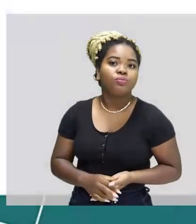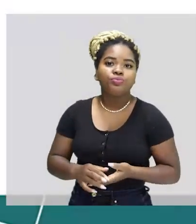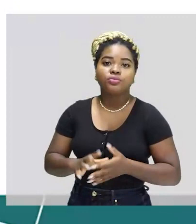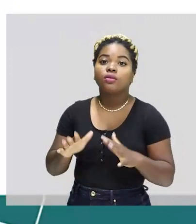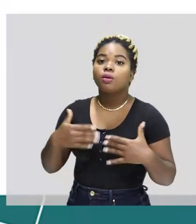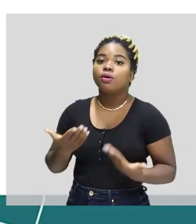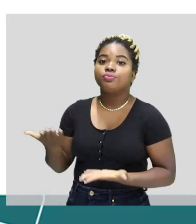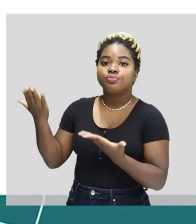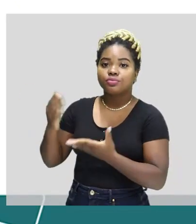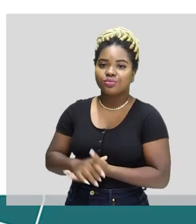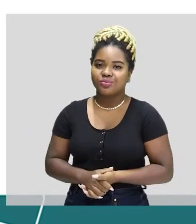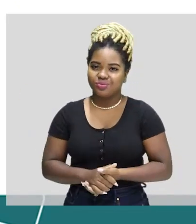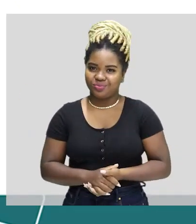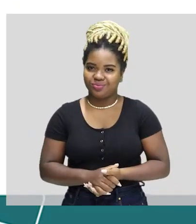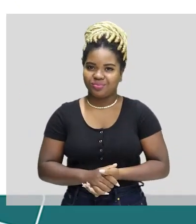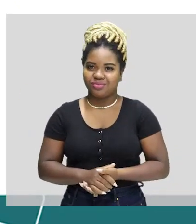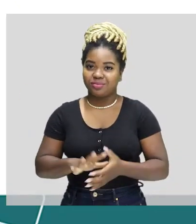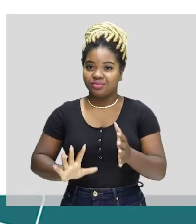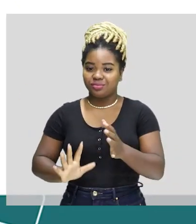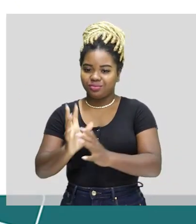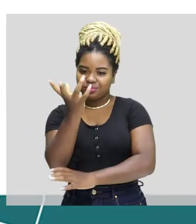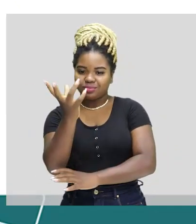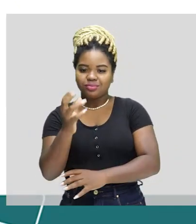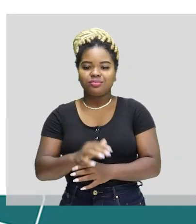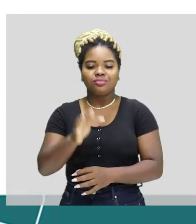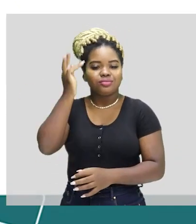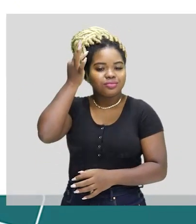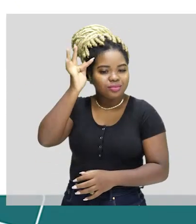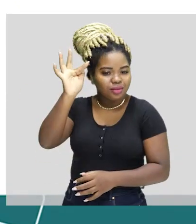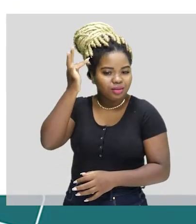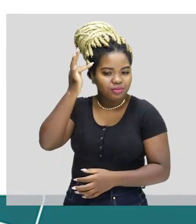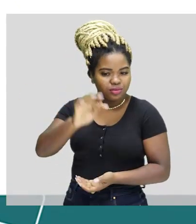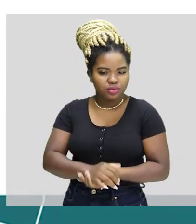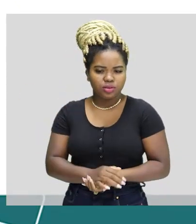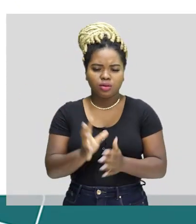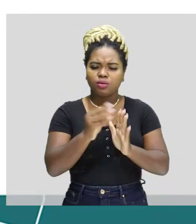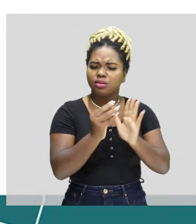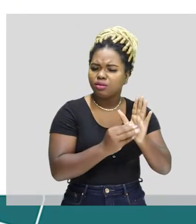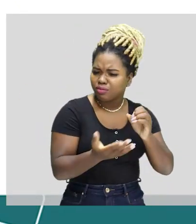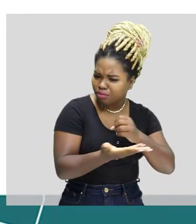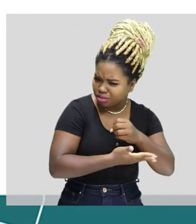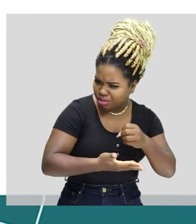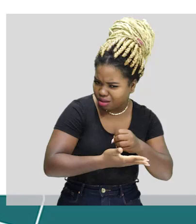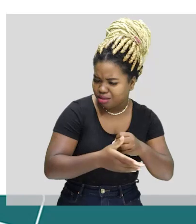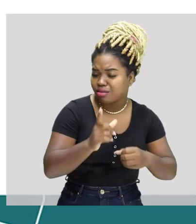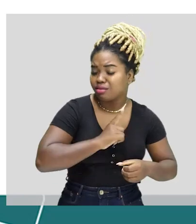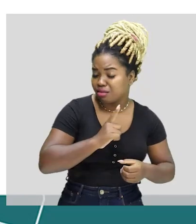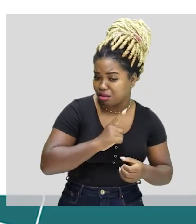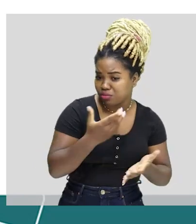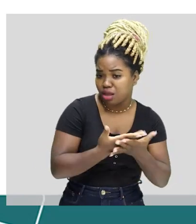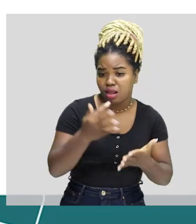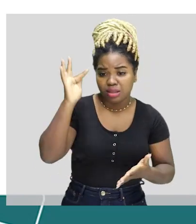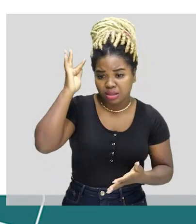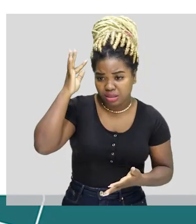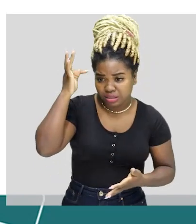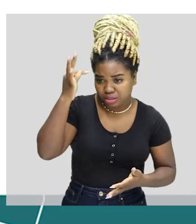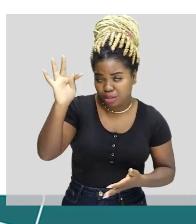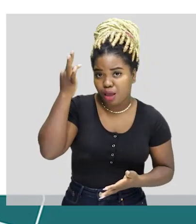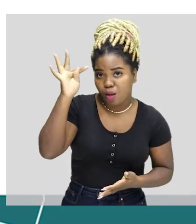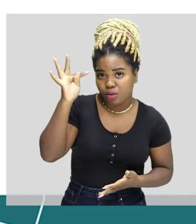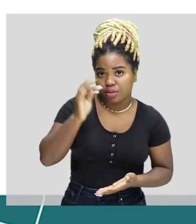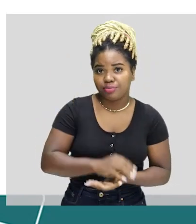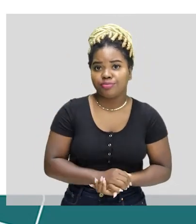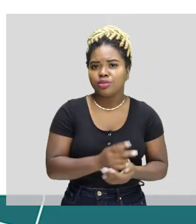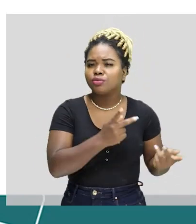as origens da filosofia. Conteúdo básico. Nós já temos o conteúdo teórico. Então, mais uma vez, fica aqui o